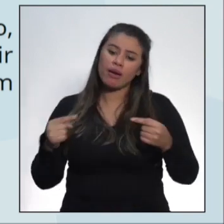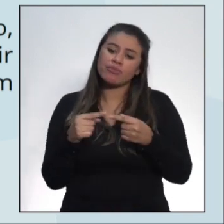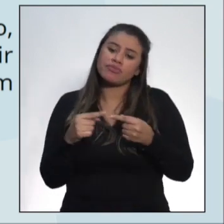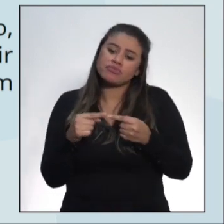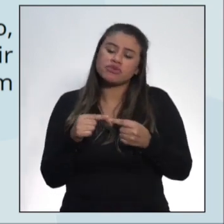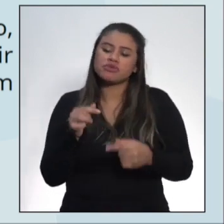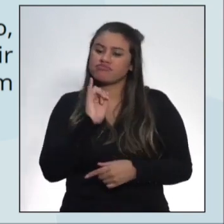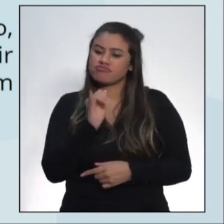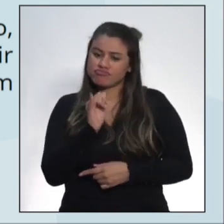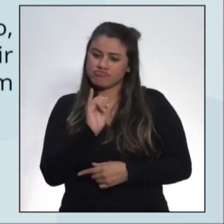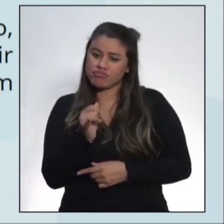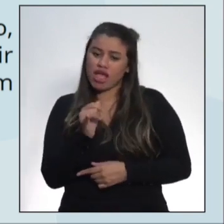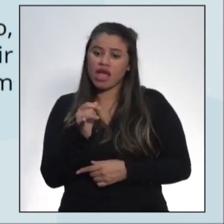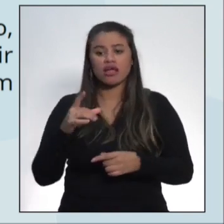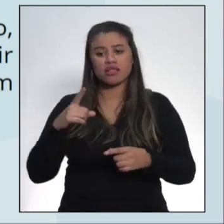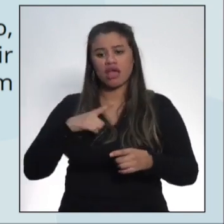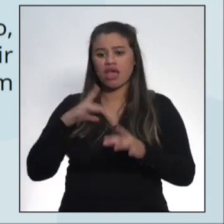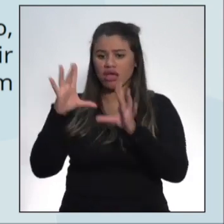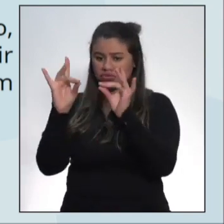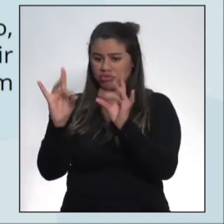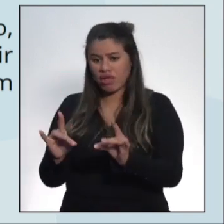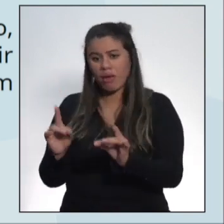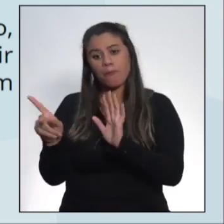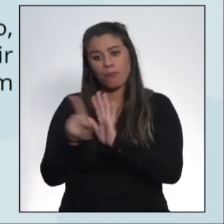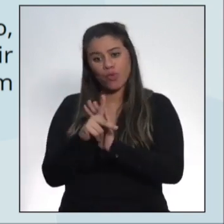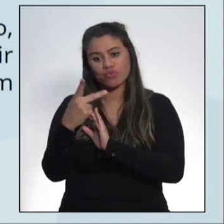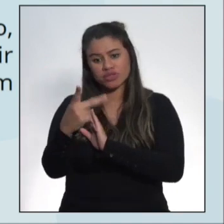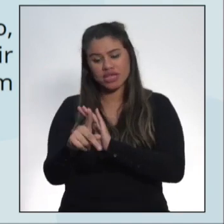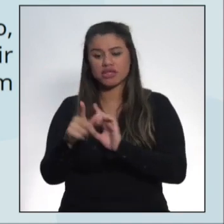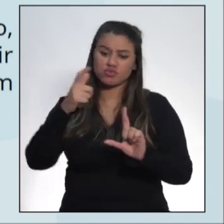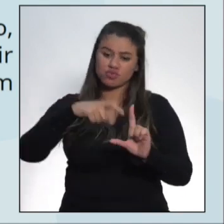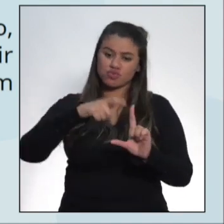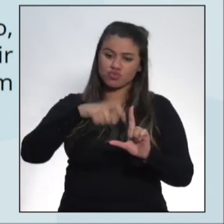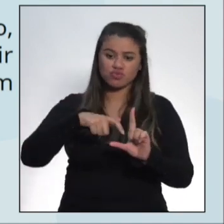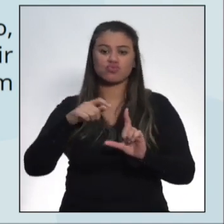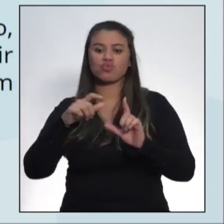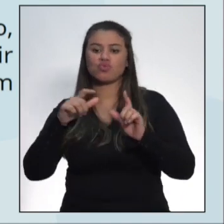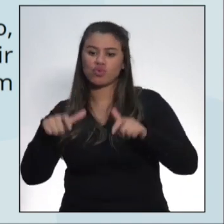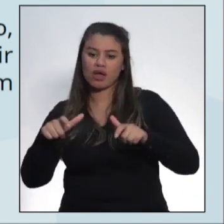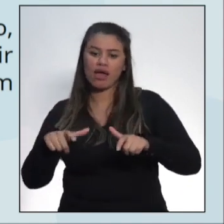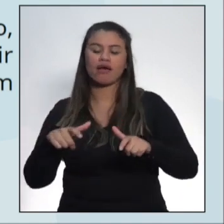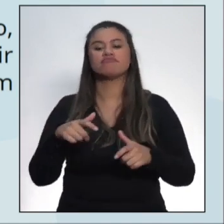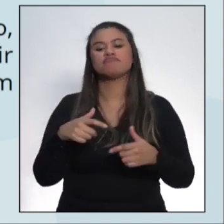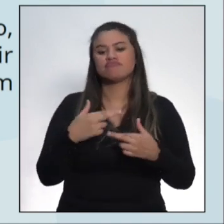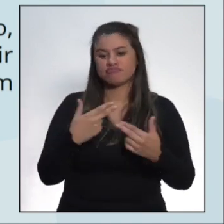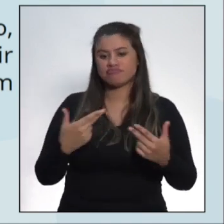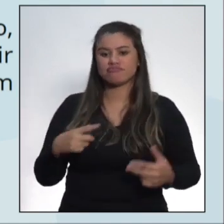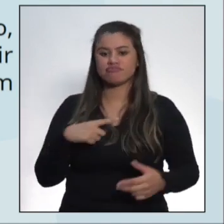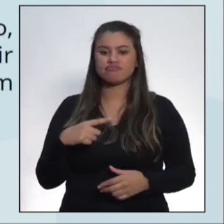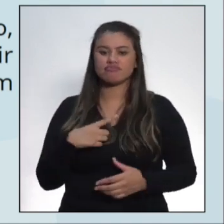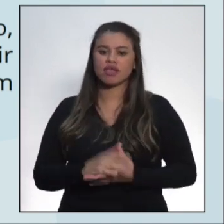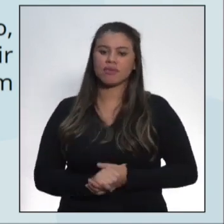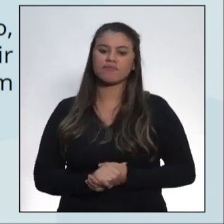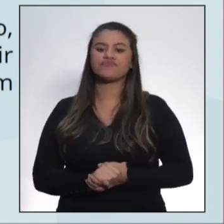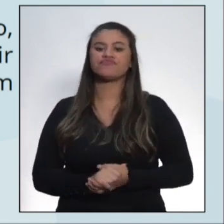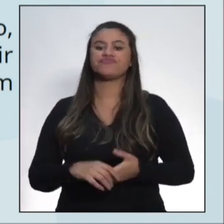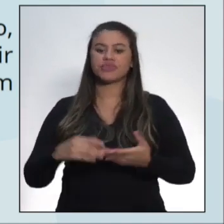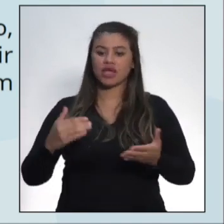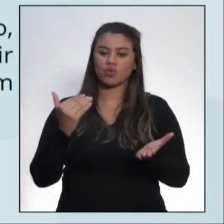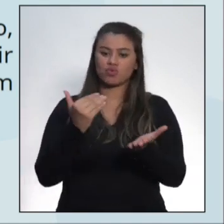suas especificidades, mas tem lá fatos, enredo, lugares e personagens. Normalmente é composto por introdução,